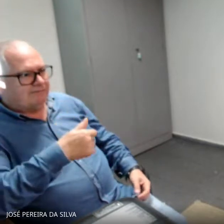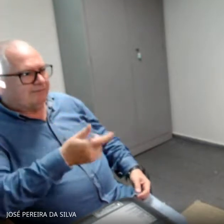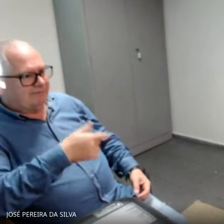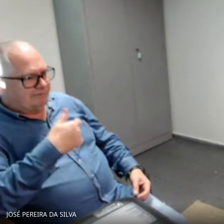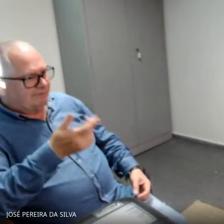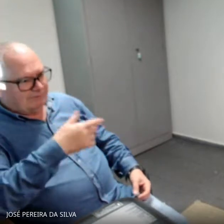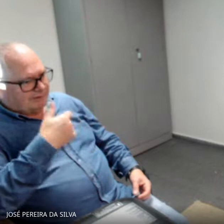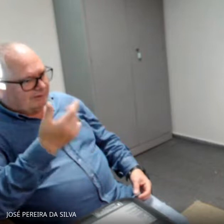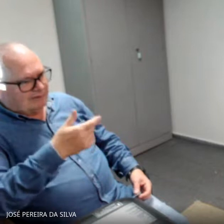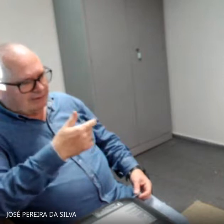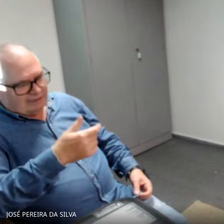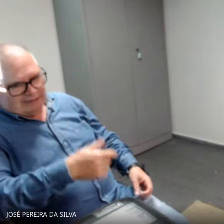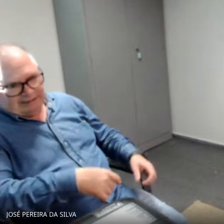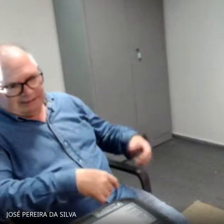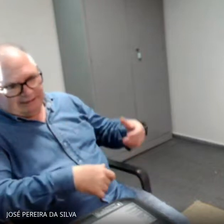vai